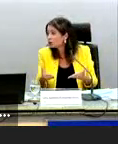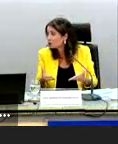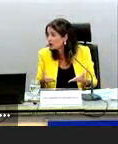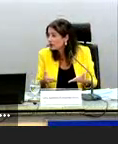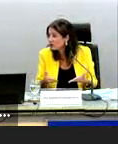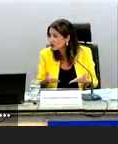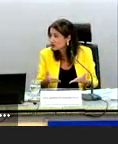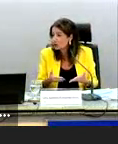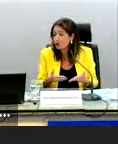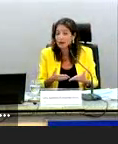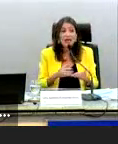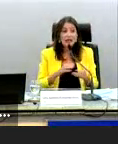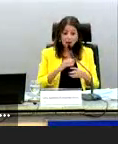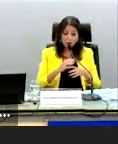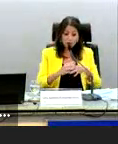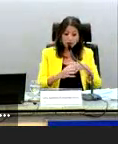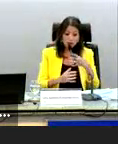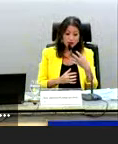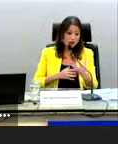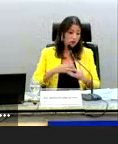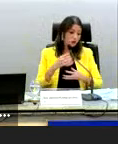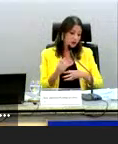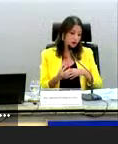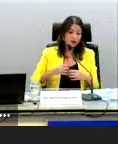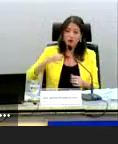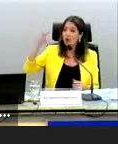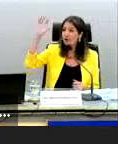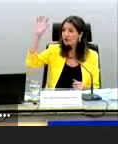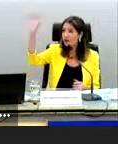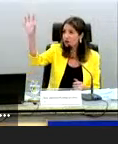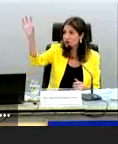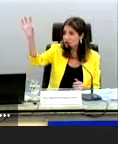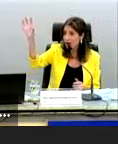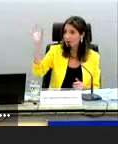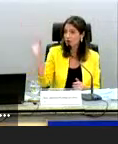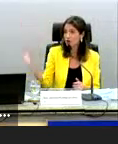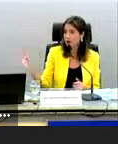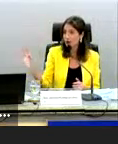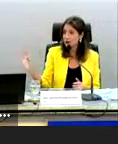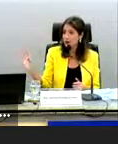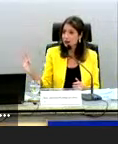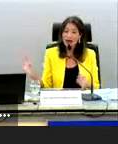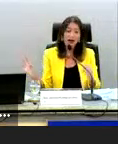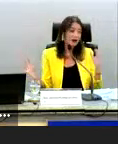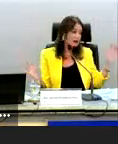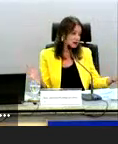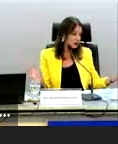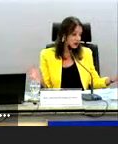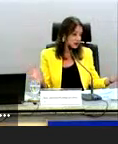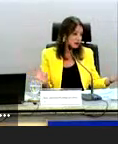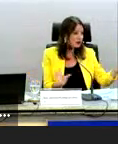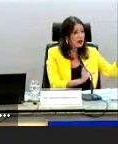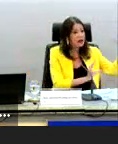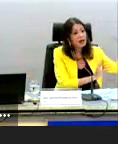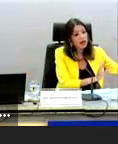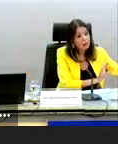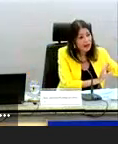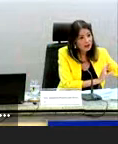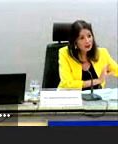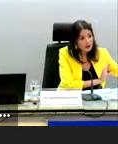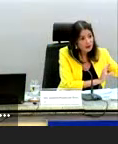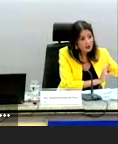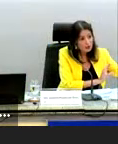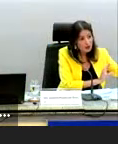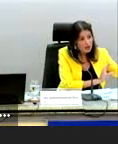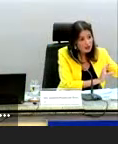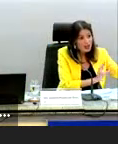depender economicamente desse homem. Então, isso é um círculo vicioso. Então, como a falta de água, esgotamento sanitário, a insegurança alimentar